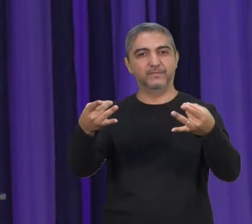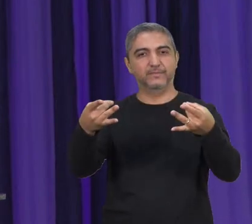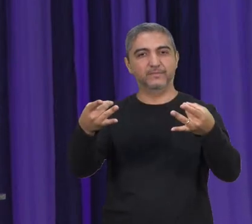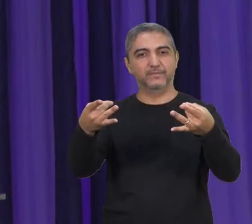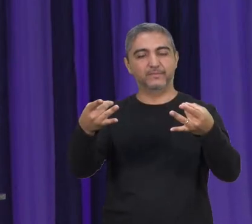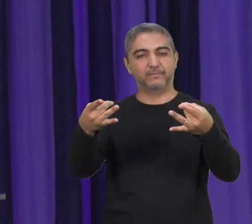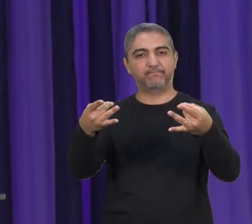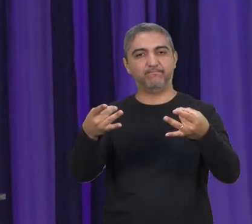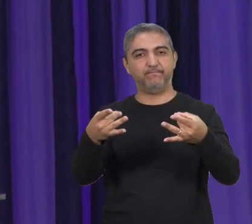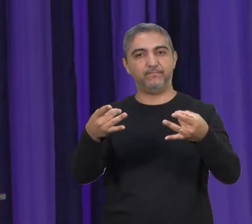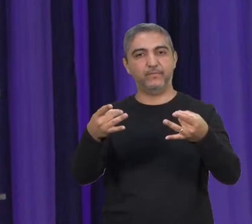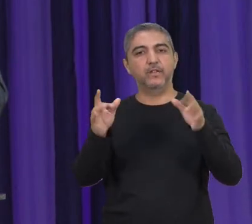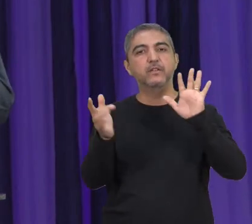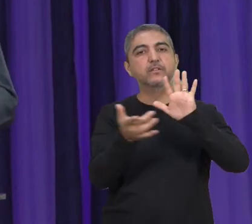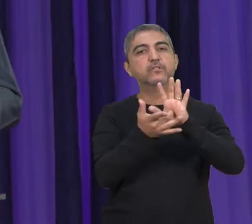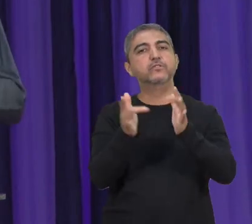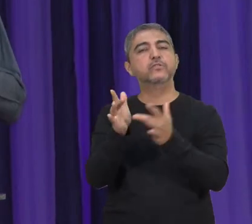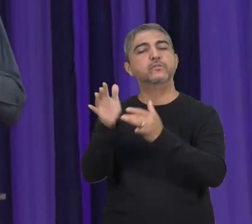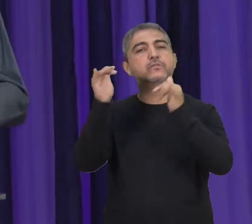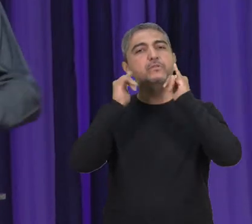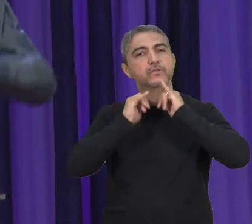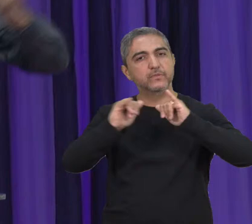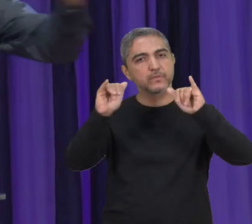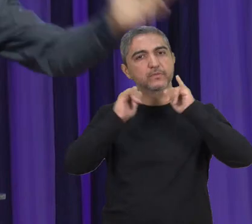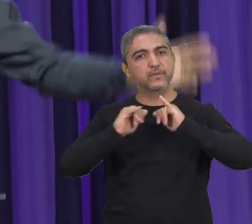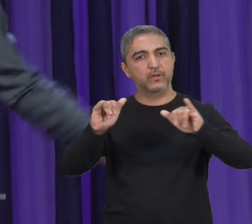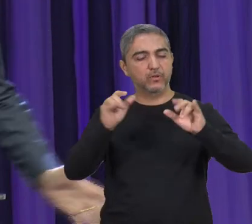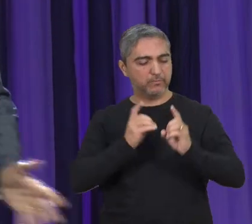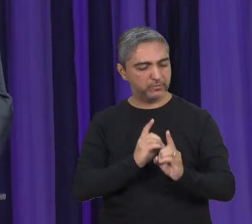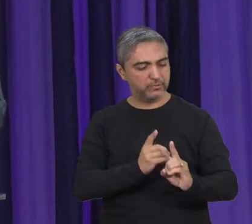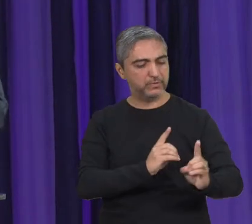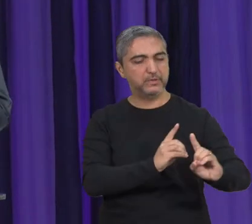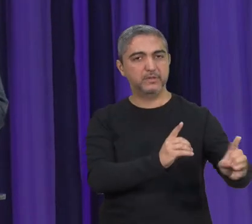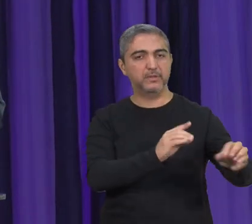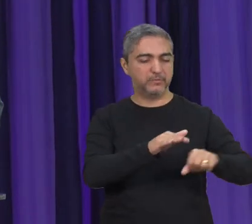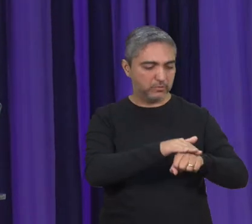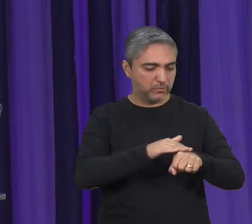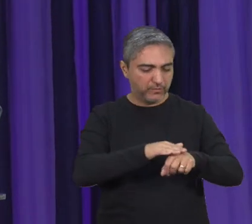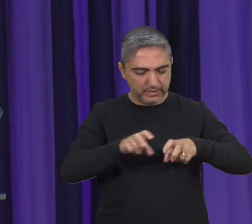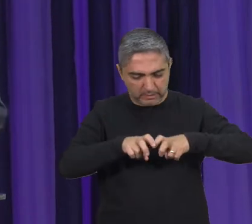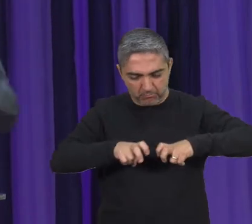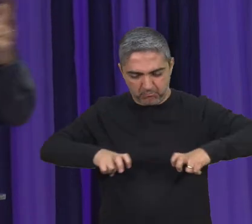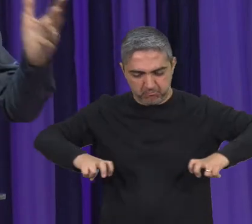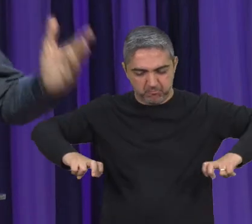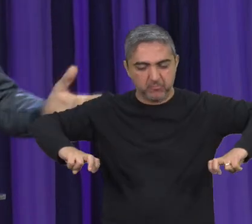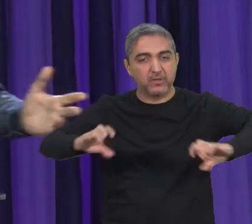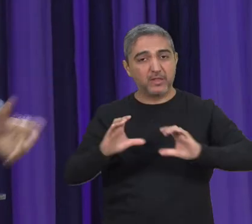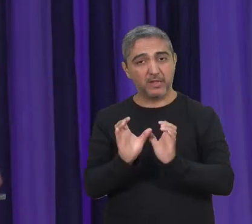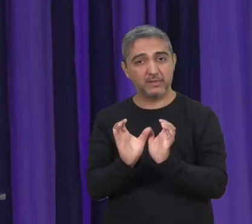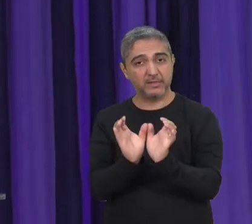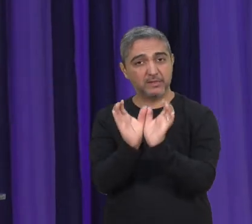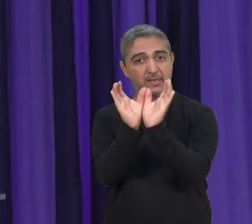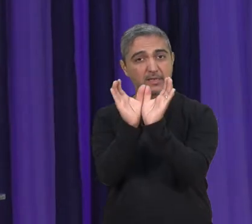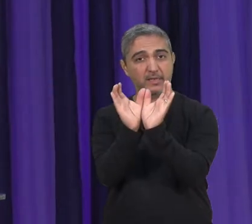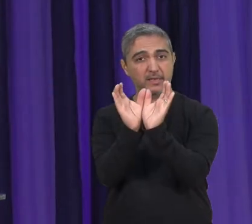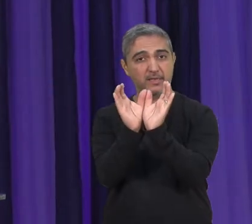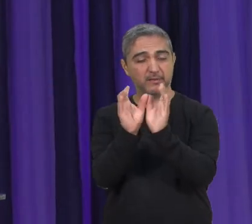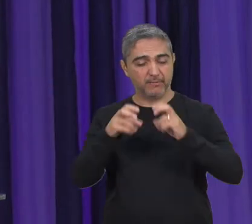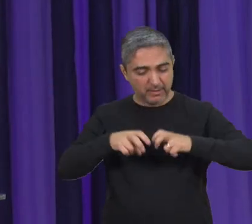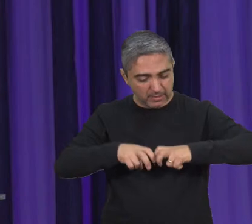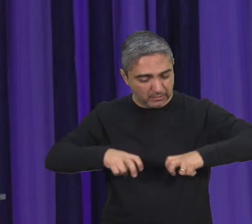ao que Jesus disse para os seus 12 discípulos ali naquela mesa da ceia. naquele jantar de